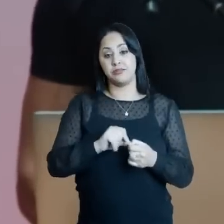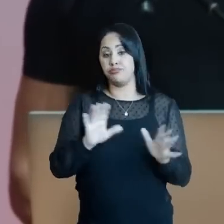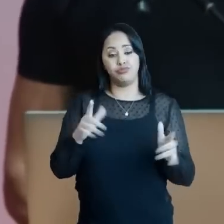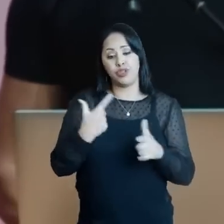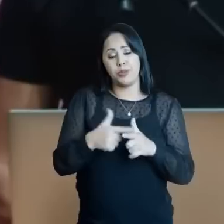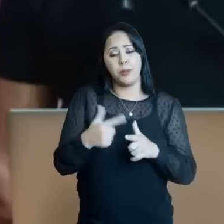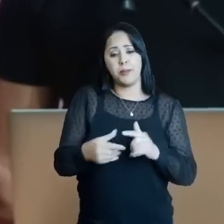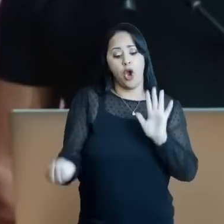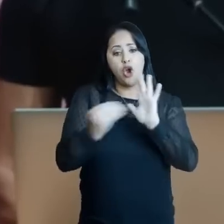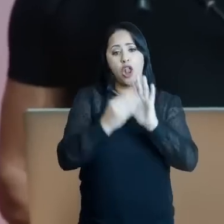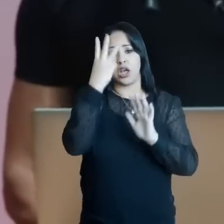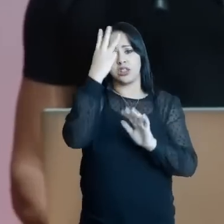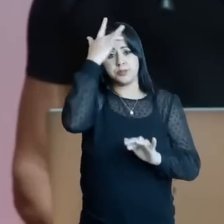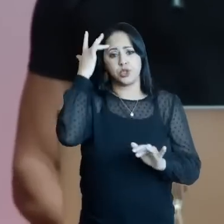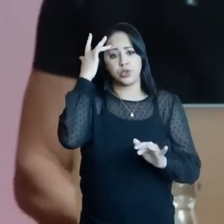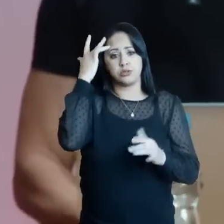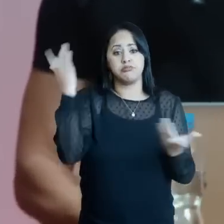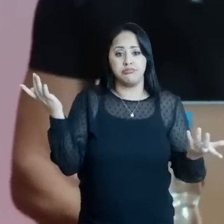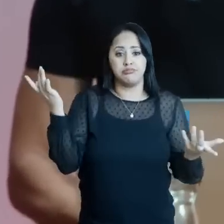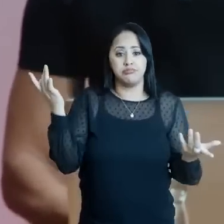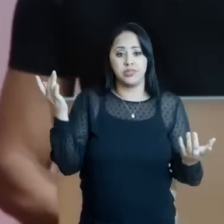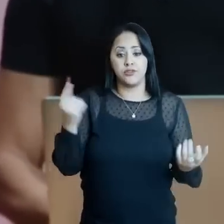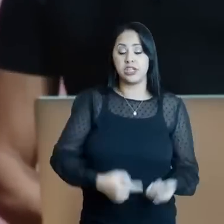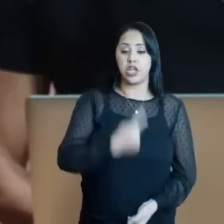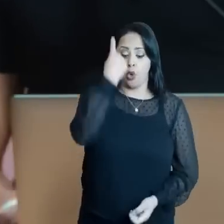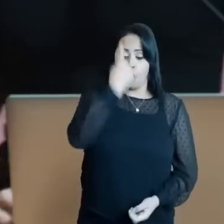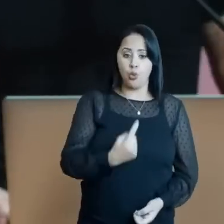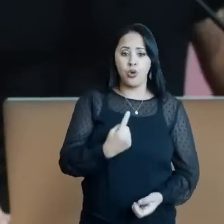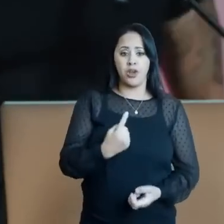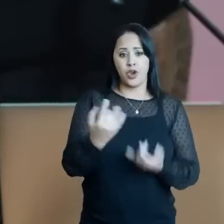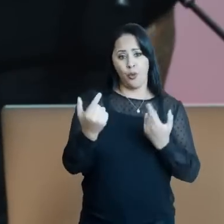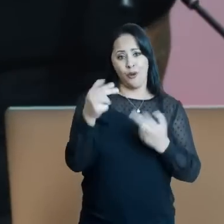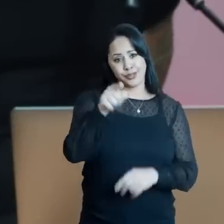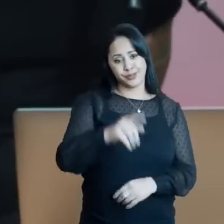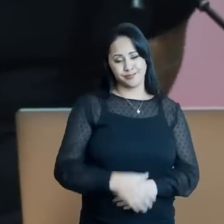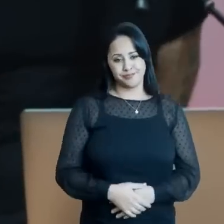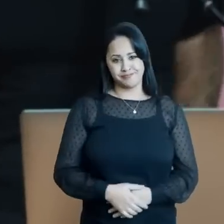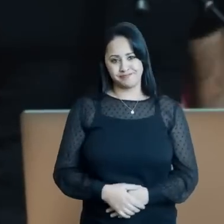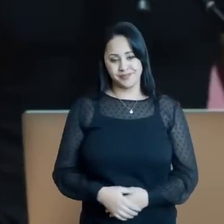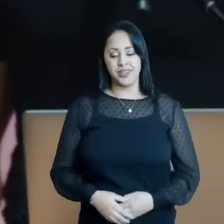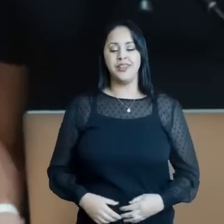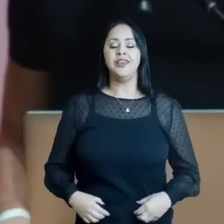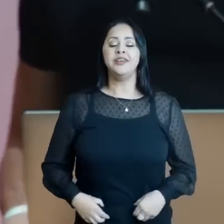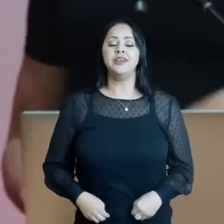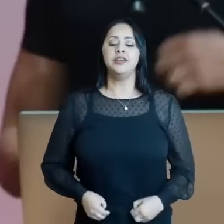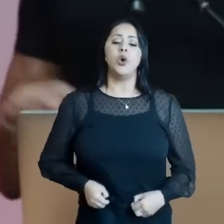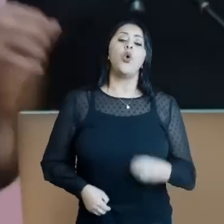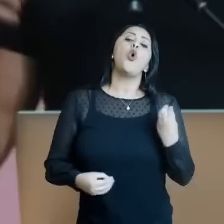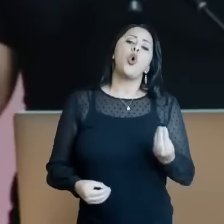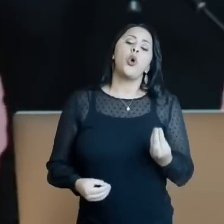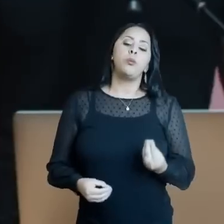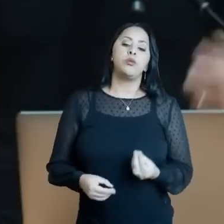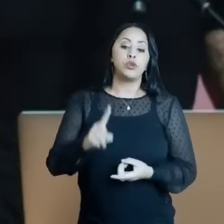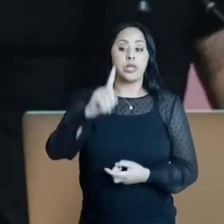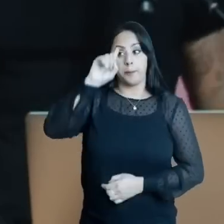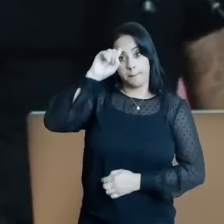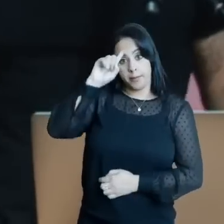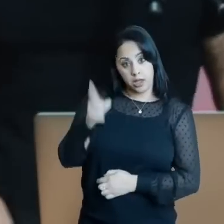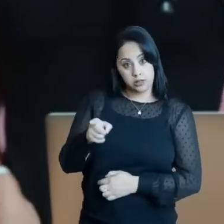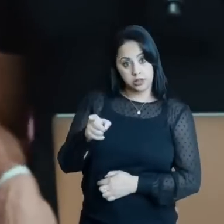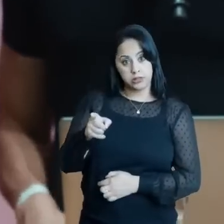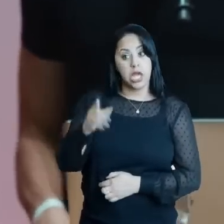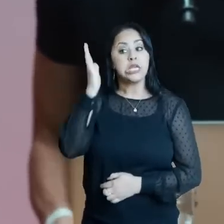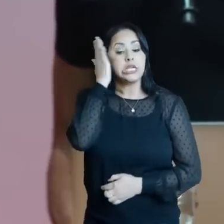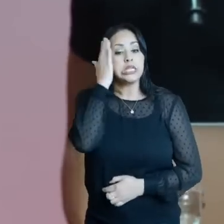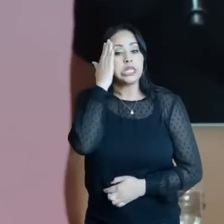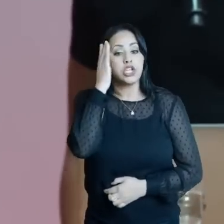1,5 de você. É normal, sim, mas você não deve impedir isso. E como que você faz para fazer isso? Você faz o seguinte, você delega,